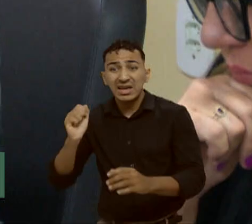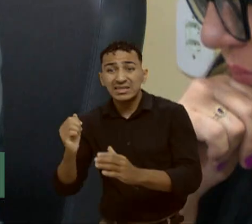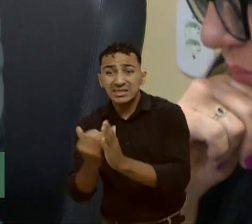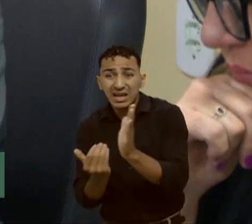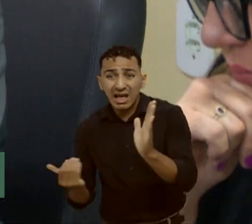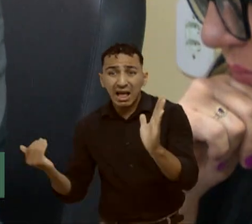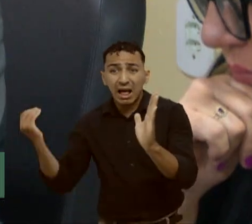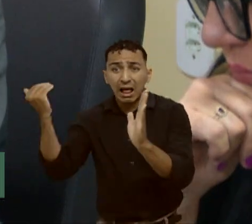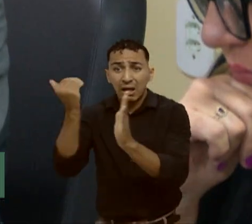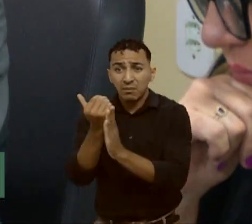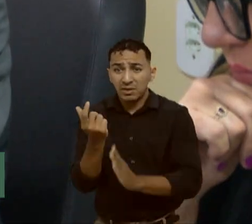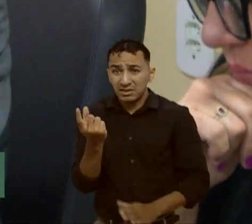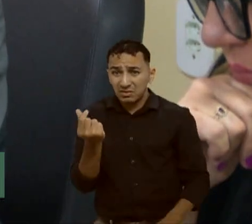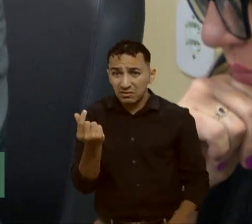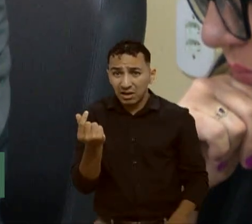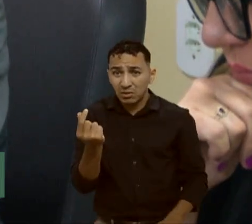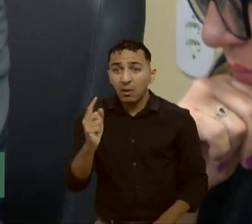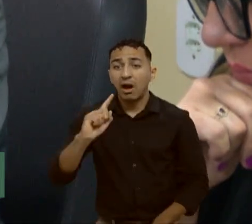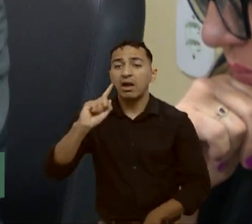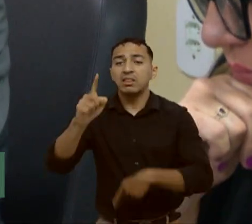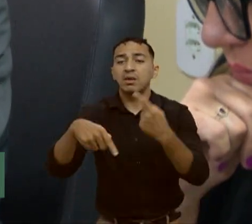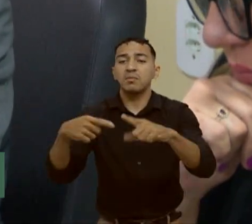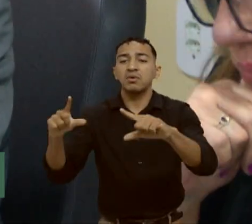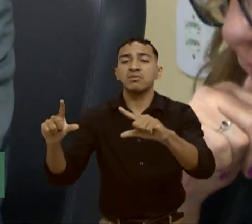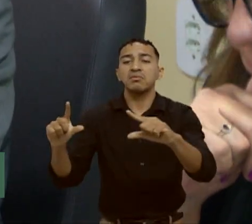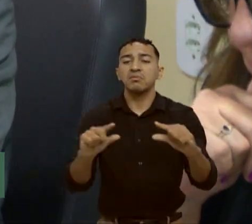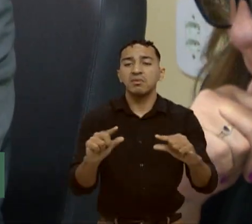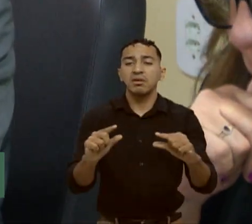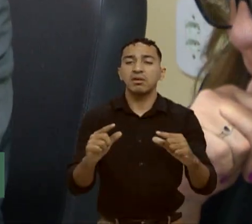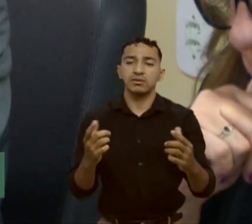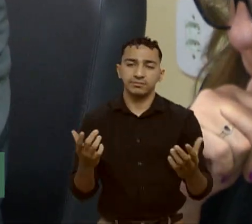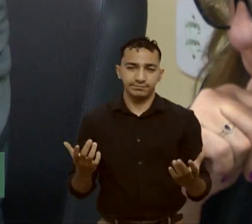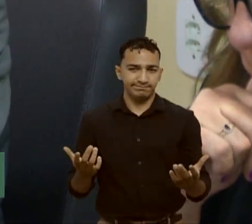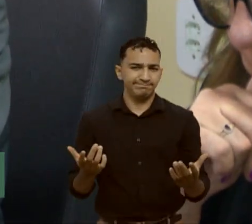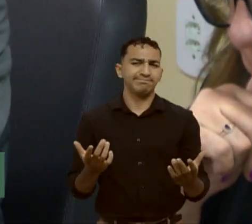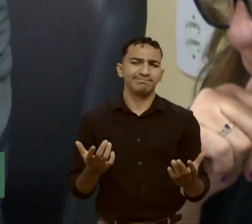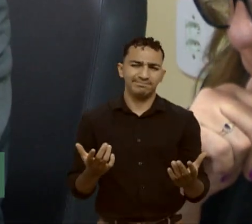depara com pessoas que são vulneráveis. São simples mesmo.